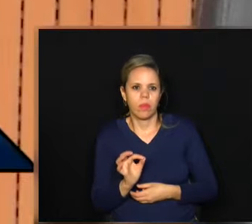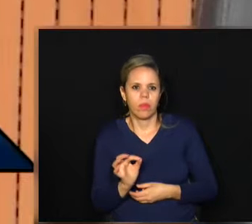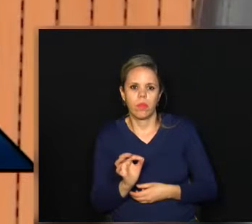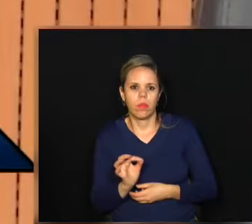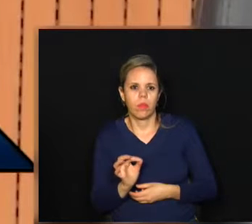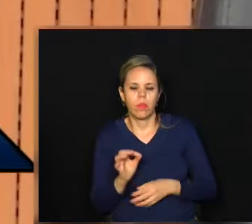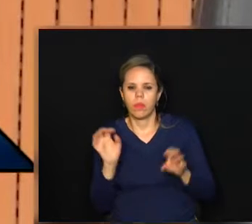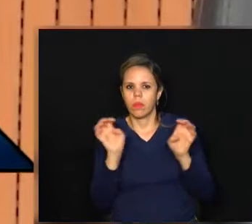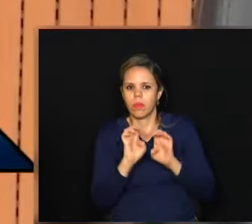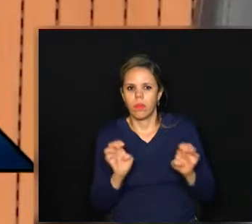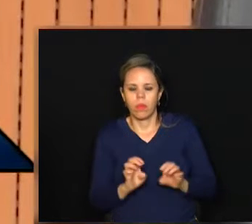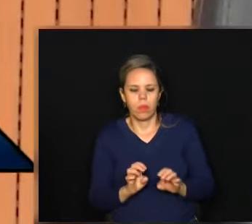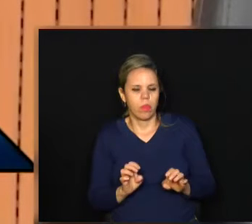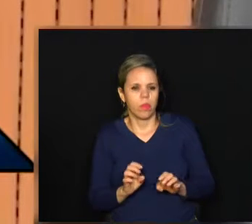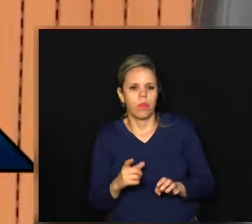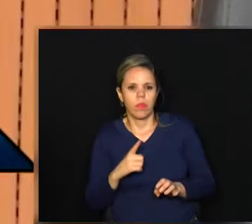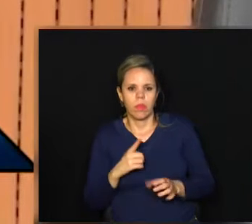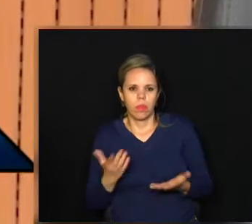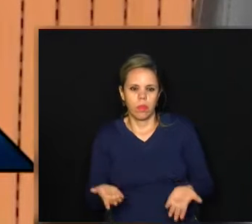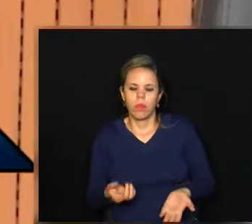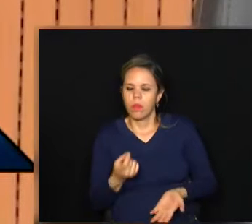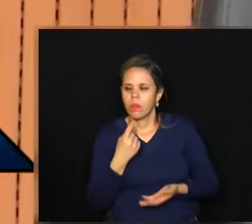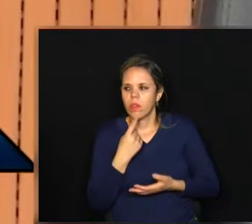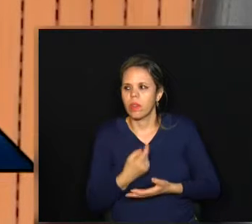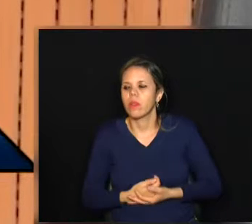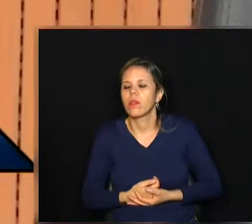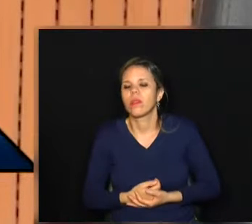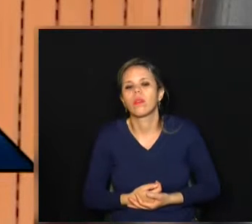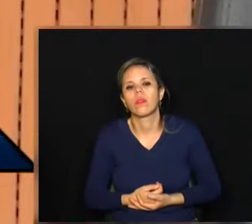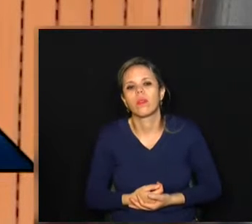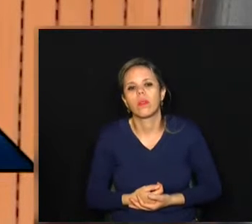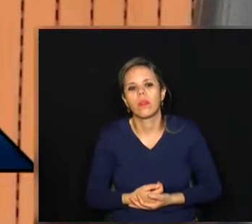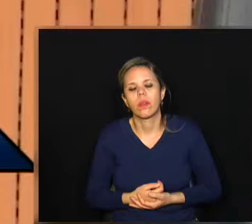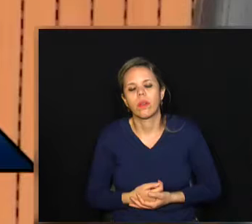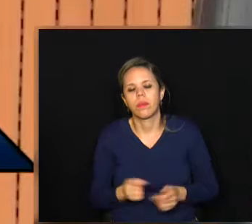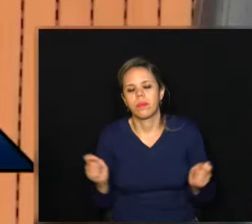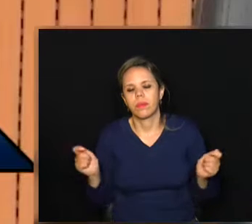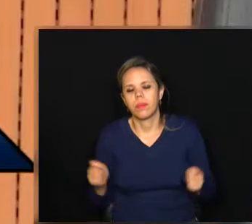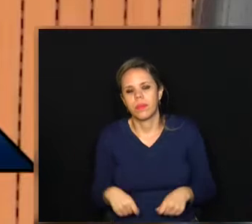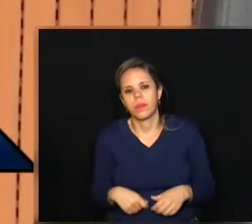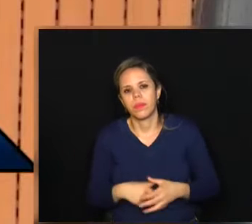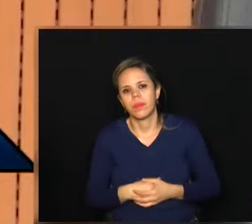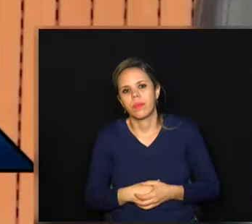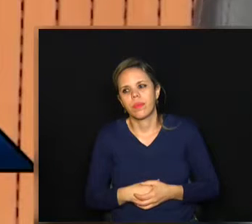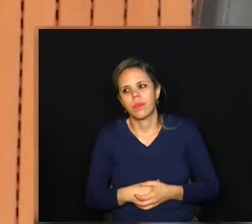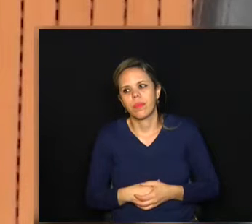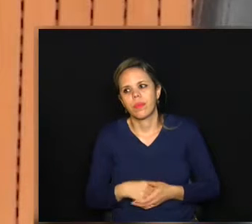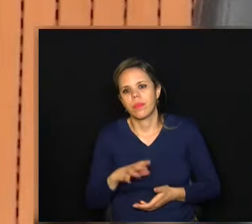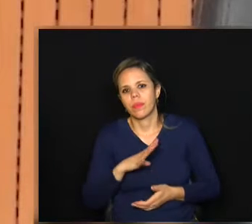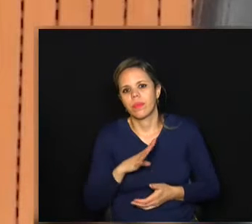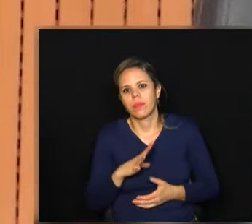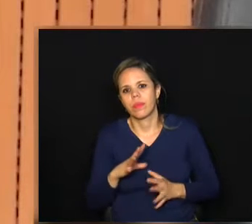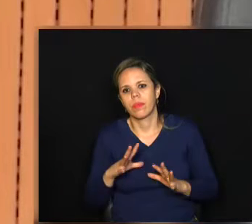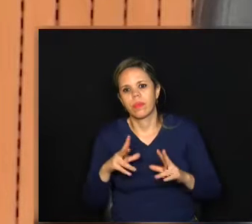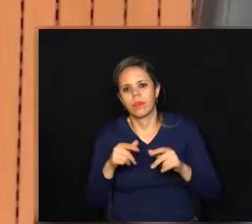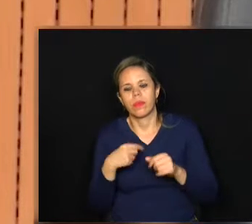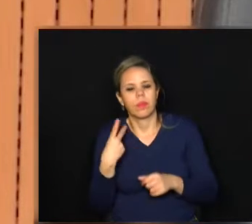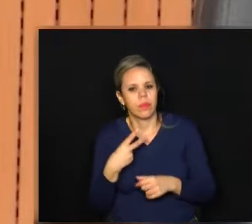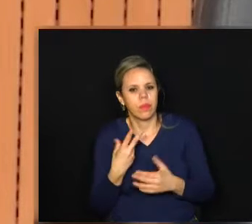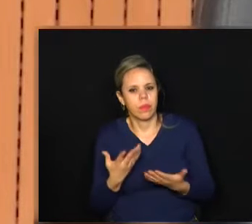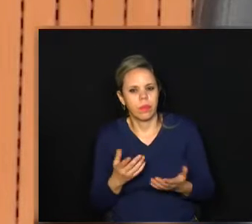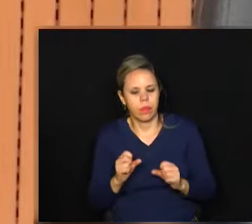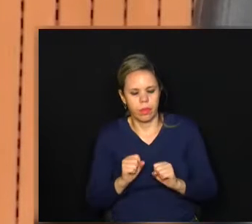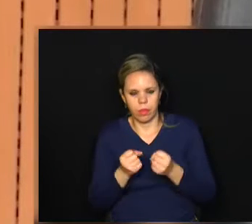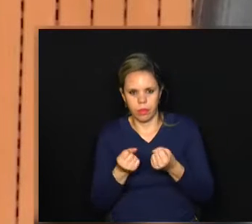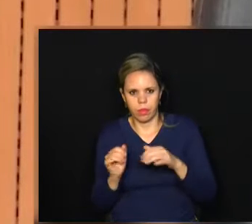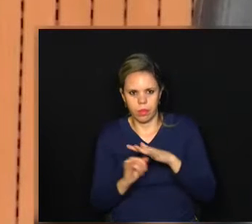bela estrutura que nós temos aqui em Campinas e o quanto ela é possível na cidade toda. A parlamentar defende